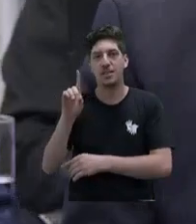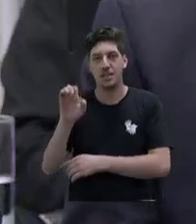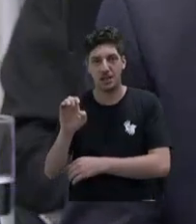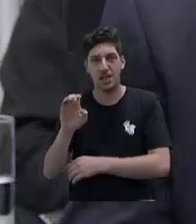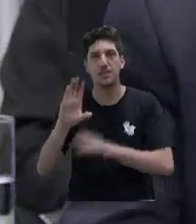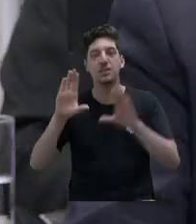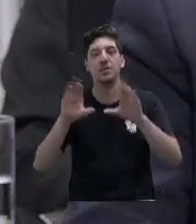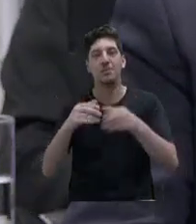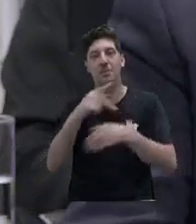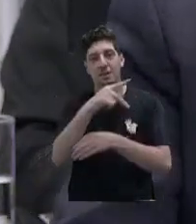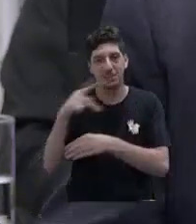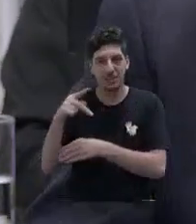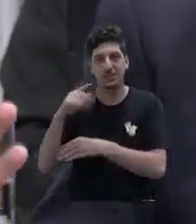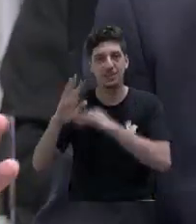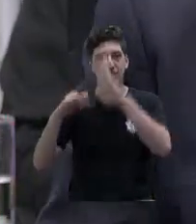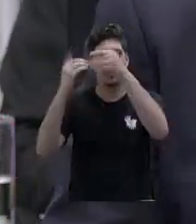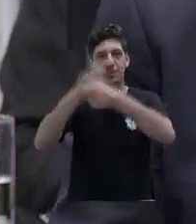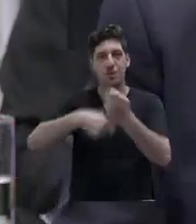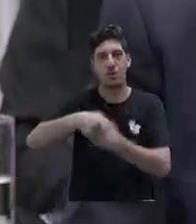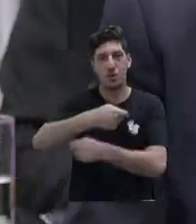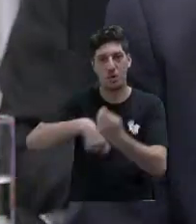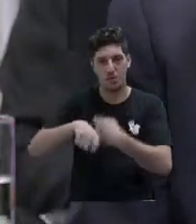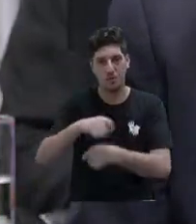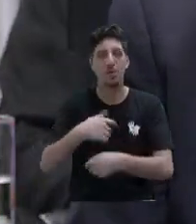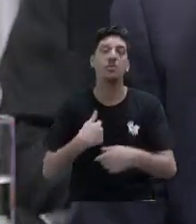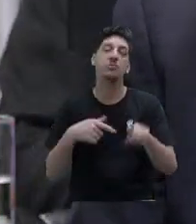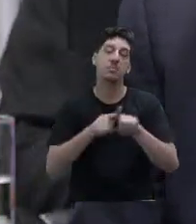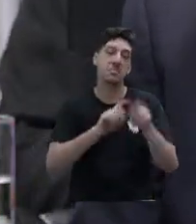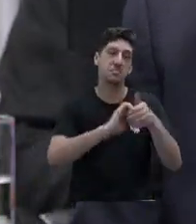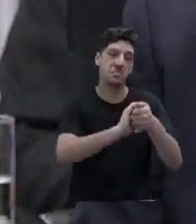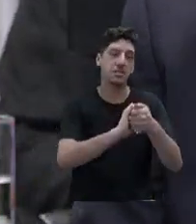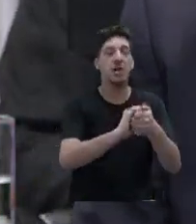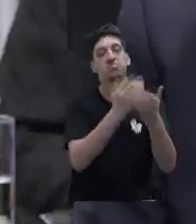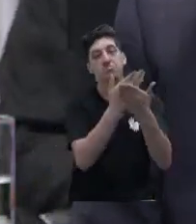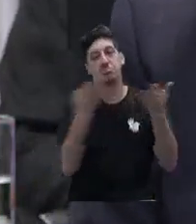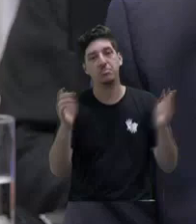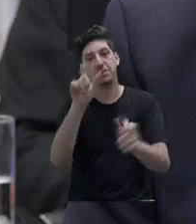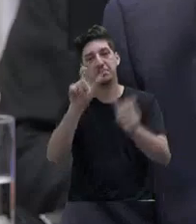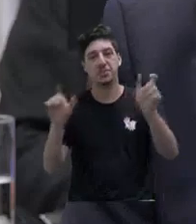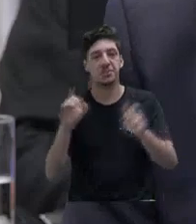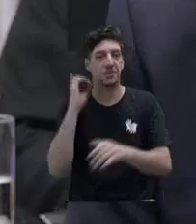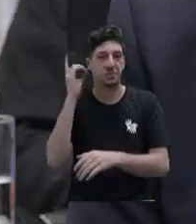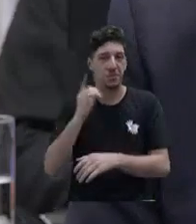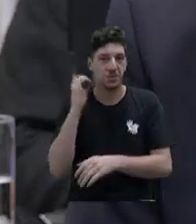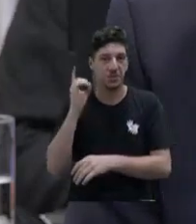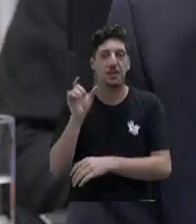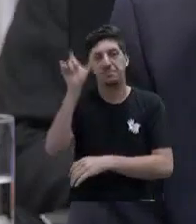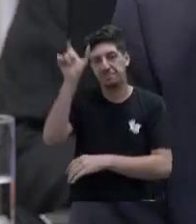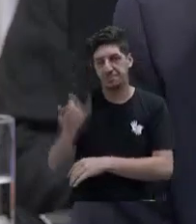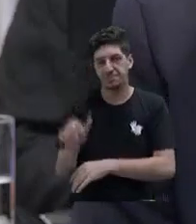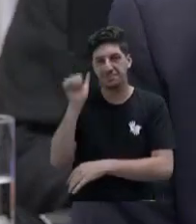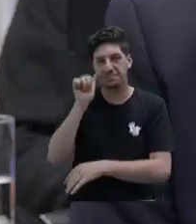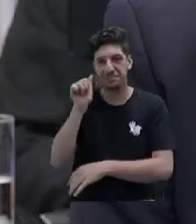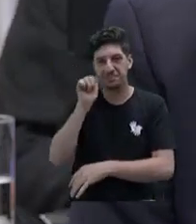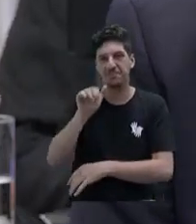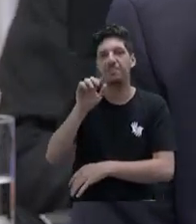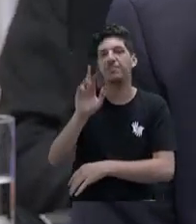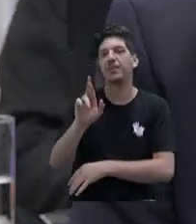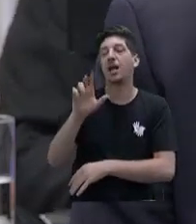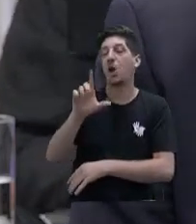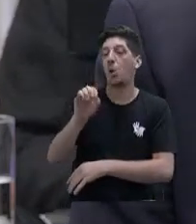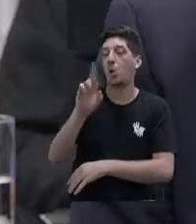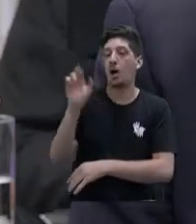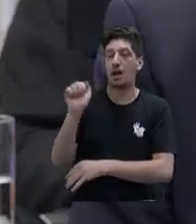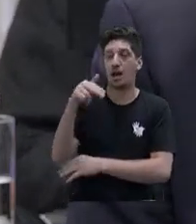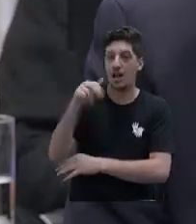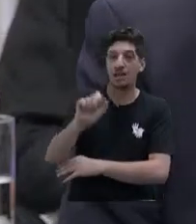Desenvolvimento Econômico. Em nome dele, cumprimento os demais deputados. Na pessoa da deputada Lujana, que é vice-presidente da Comissão